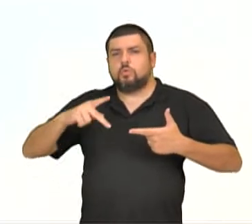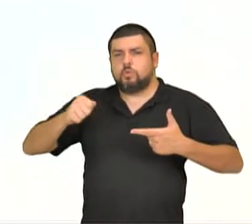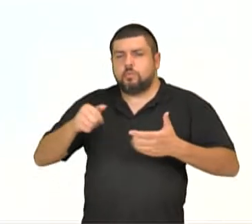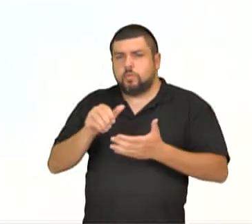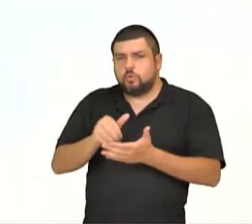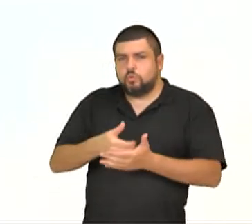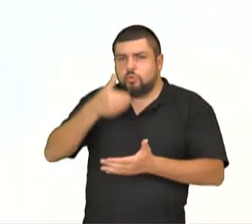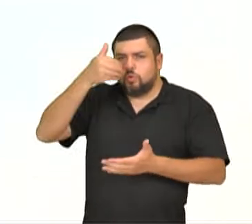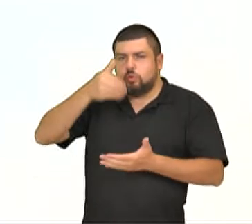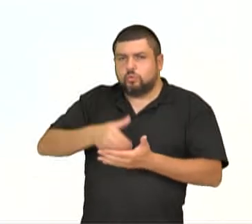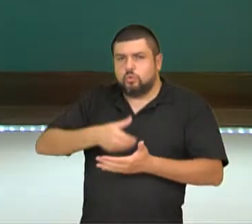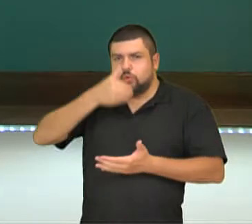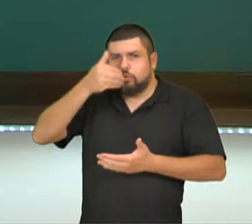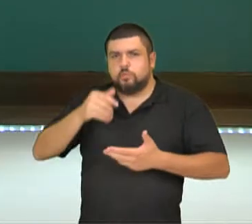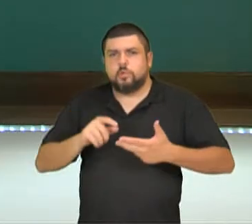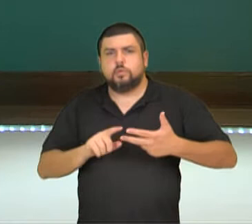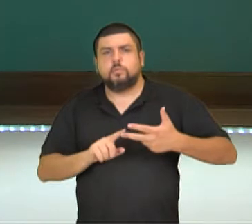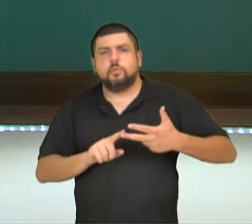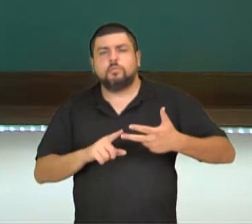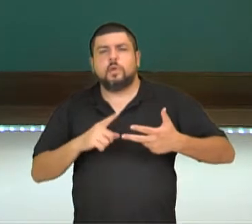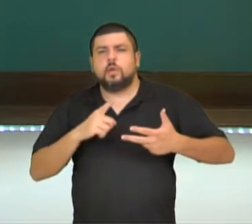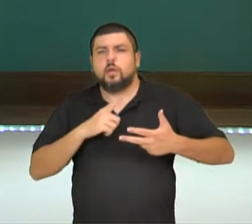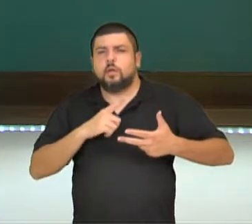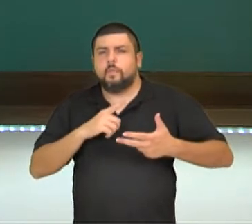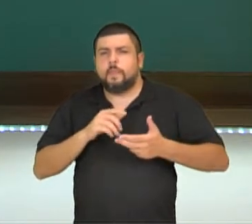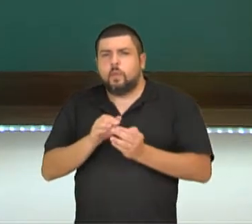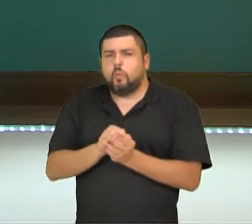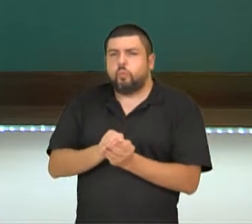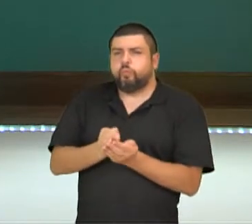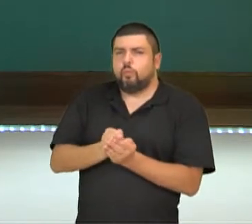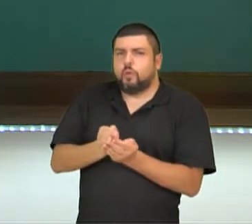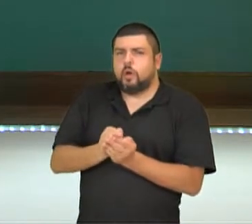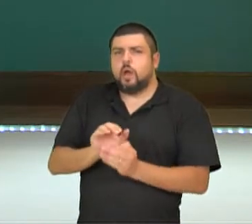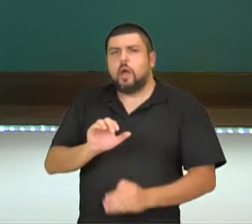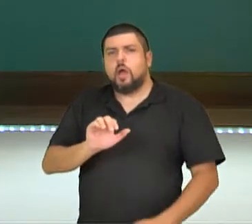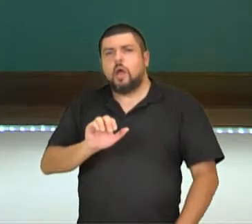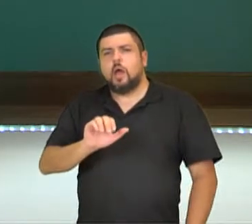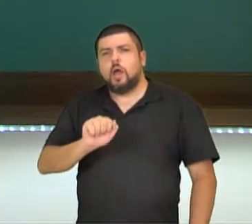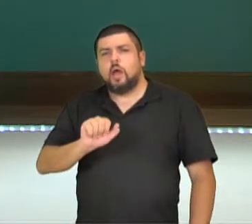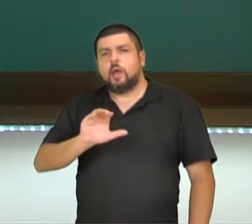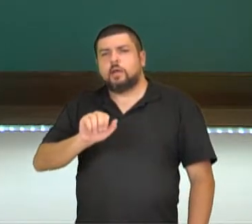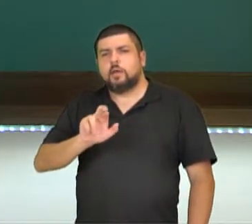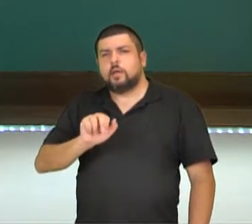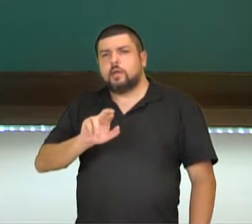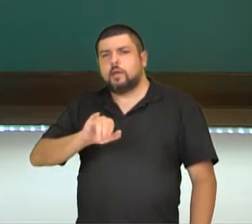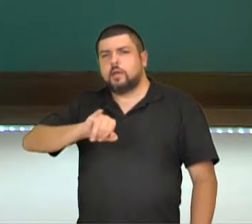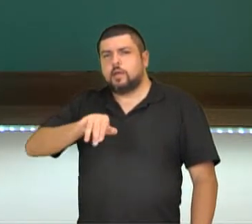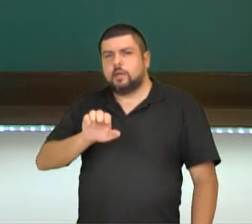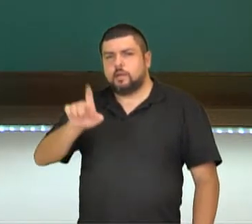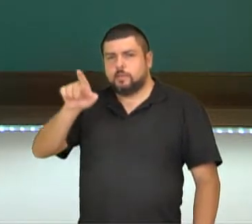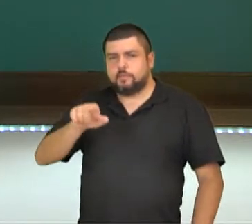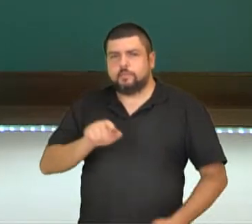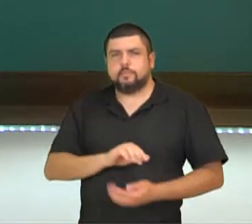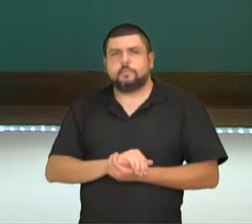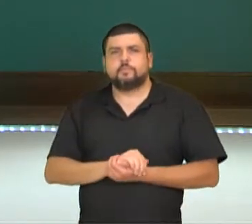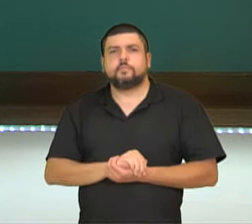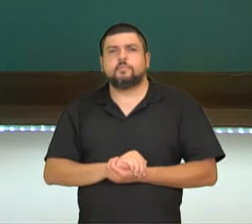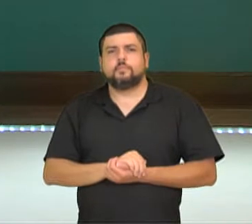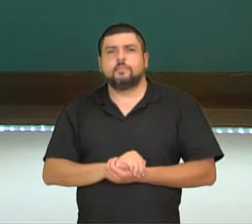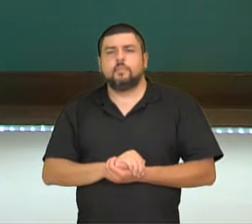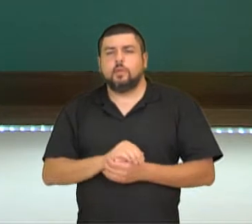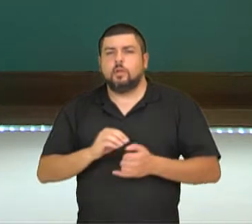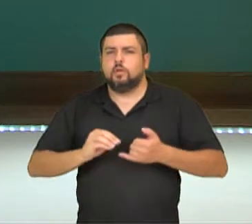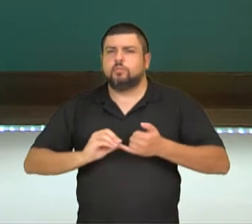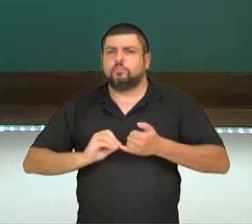serve até mesmo como base para o famoso acarajé. É como nós falamos, o feijão ele é muito, né, consumido no